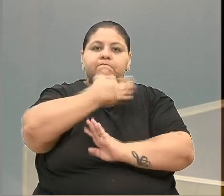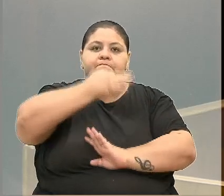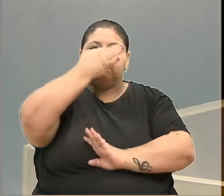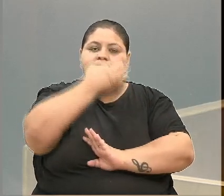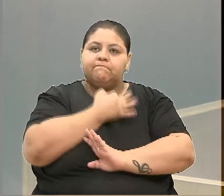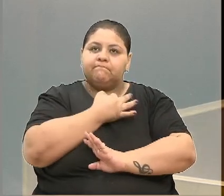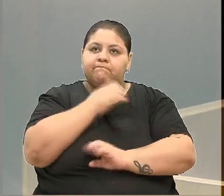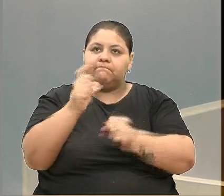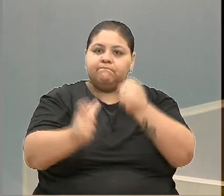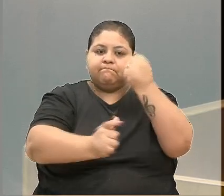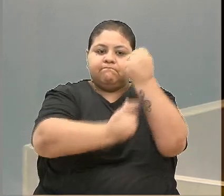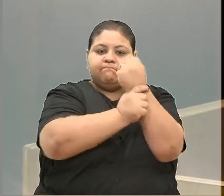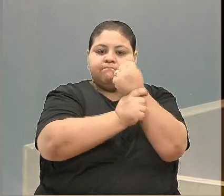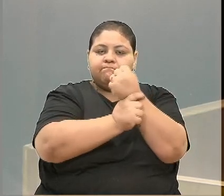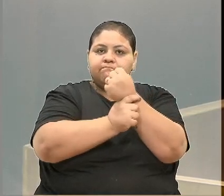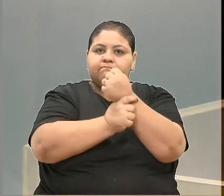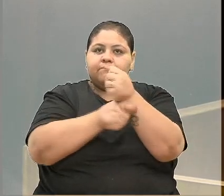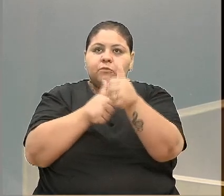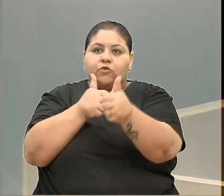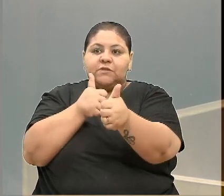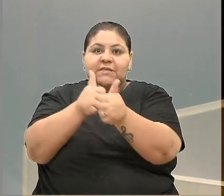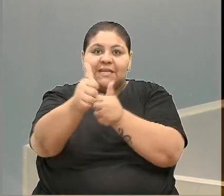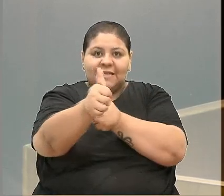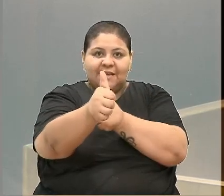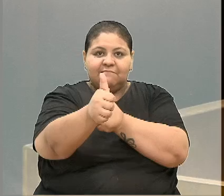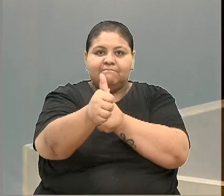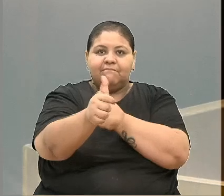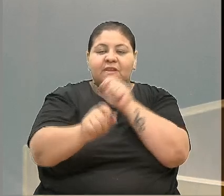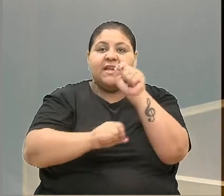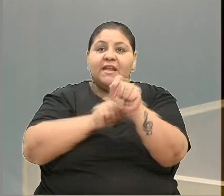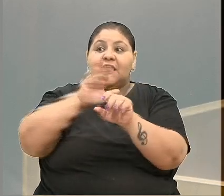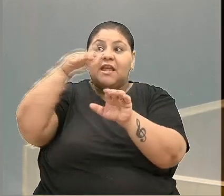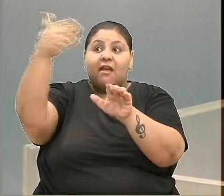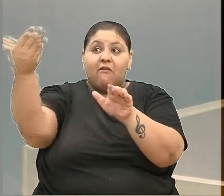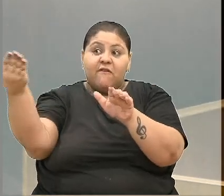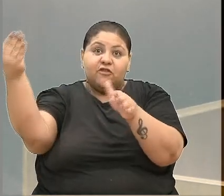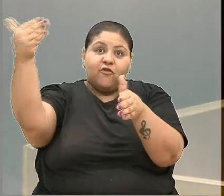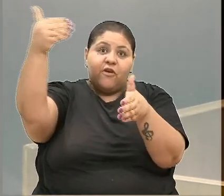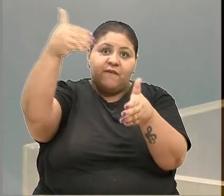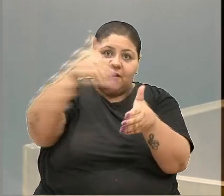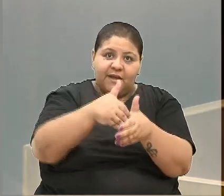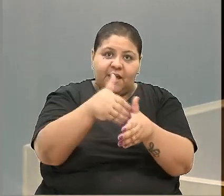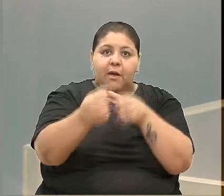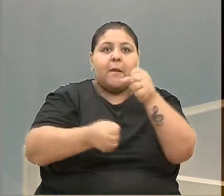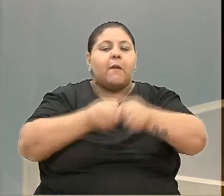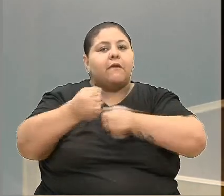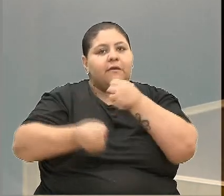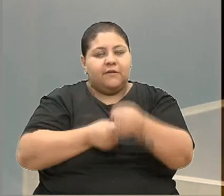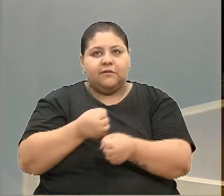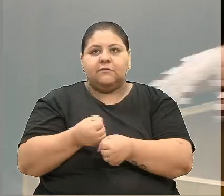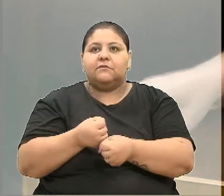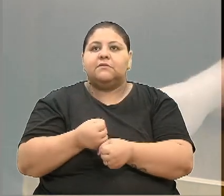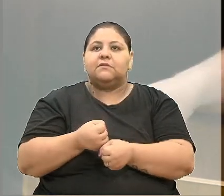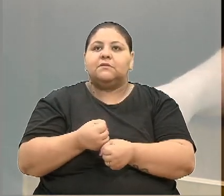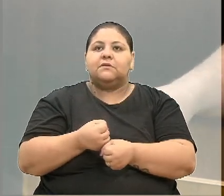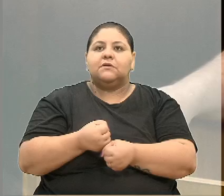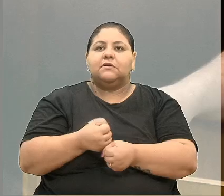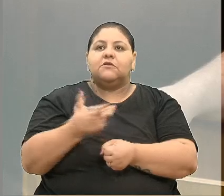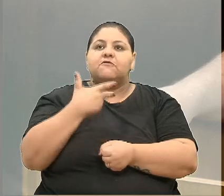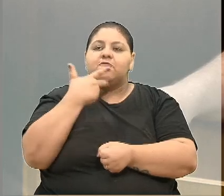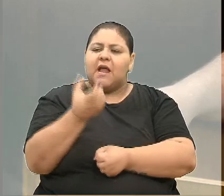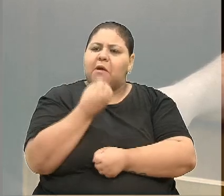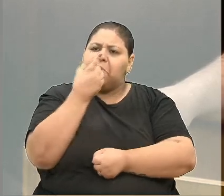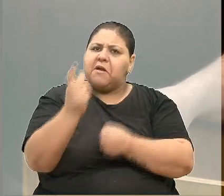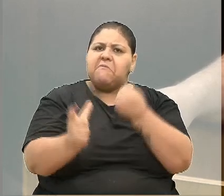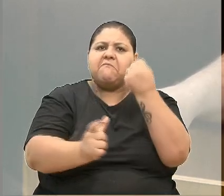é a segurança dos atletas. É a segurança. Quem vem de fora e corre aqui sai elogiando a segurança